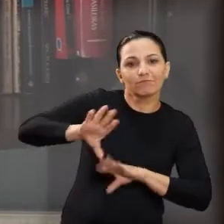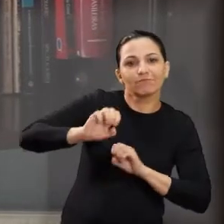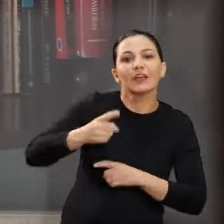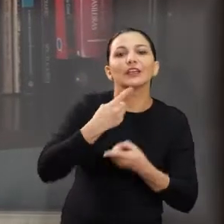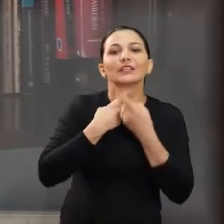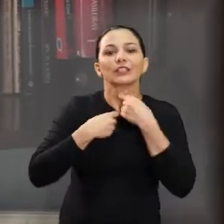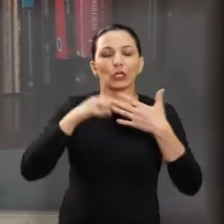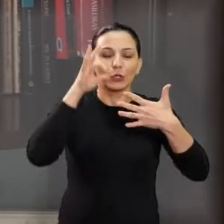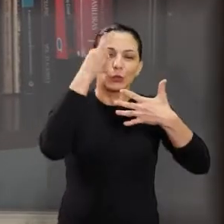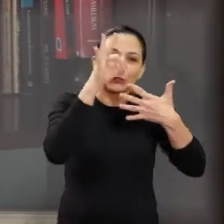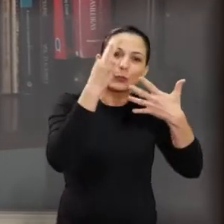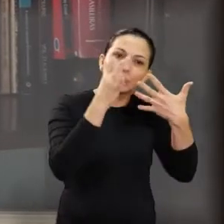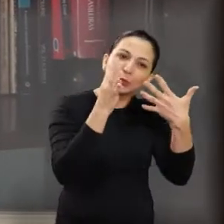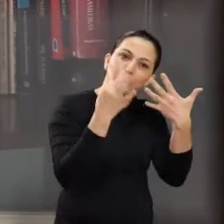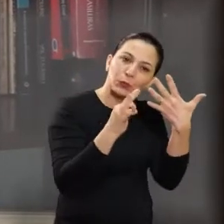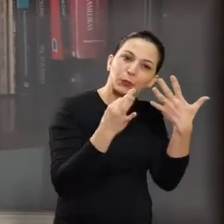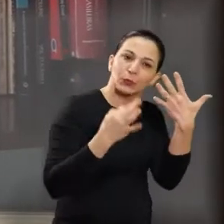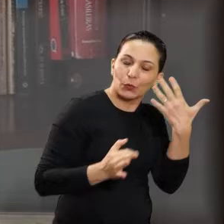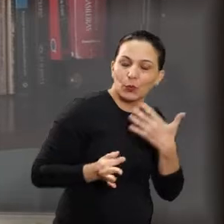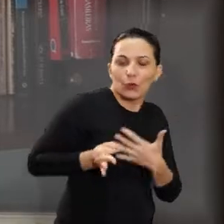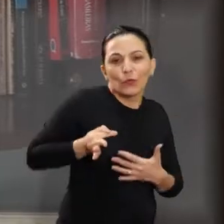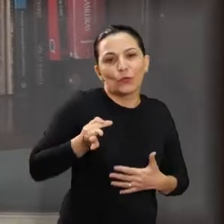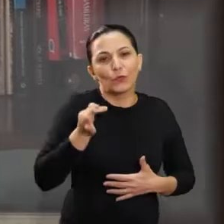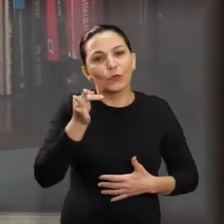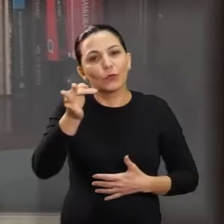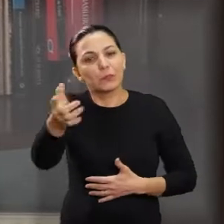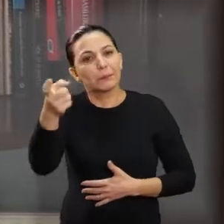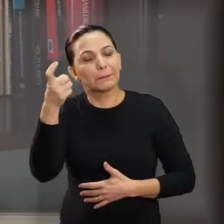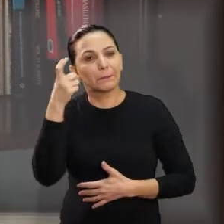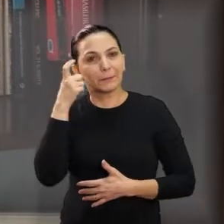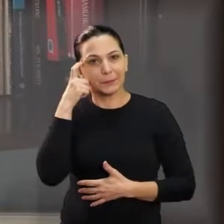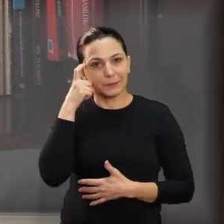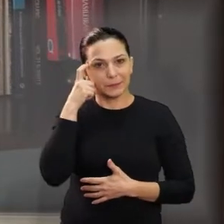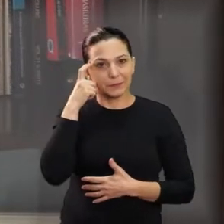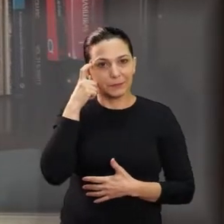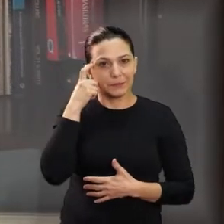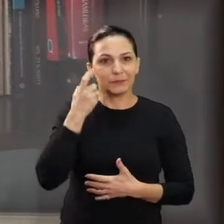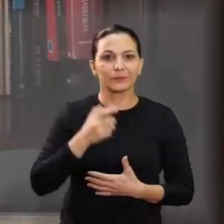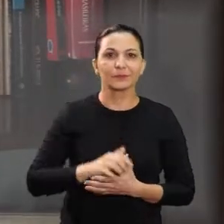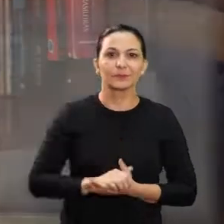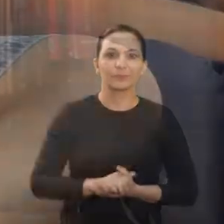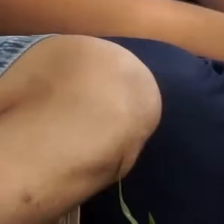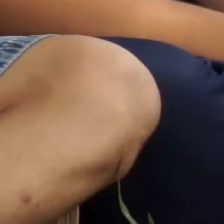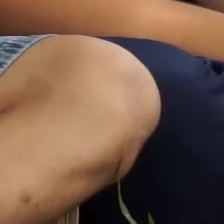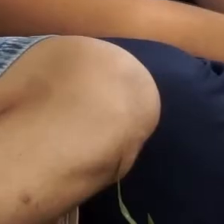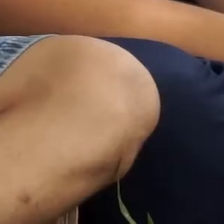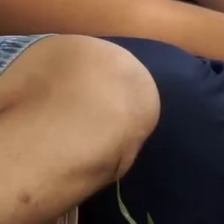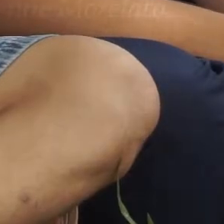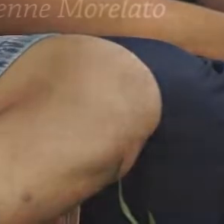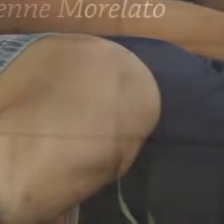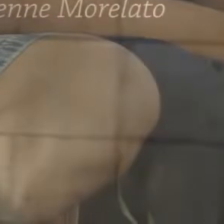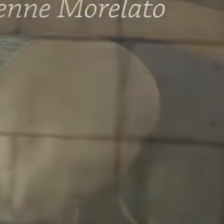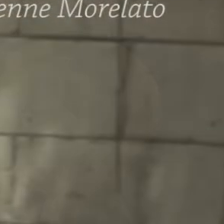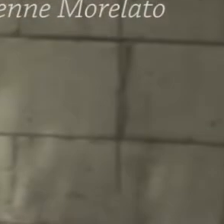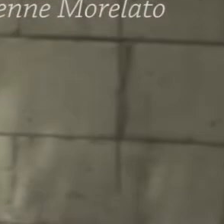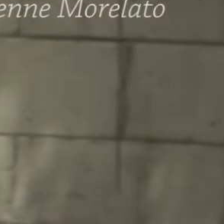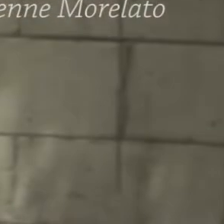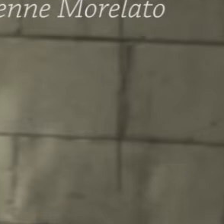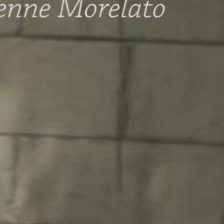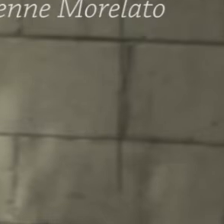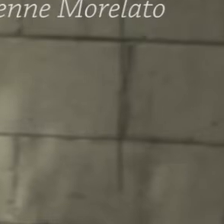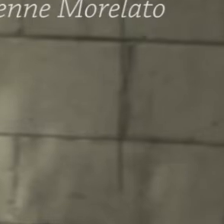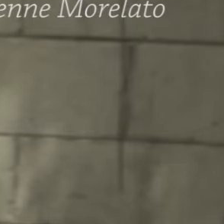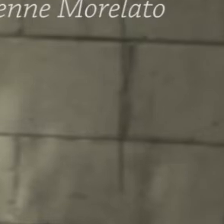minha área, né, de literatura, para dar aula no ensino superior. Então, são os projetos que eu tenho aí para o futuro. E onde